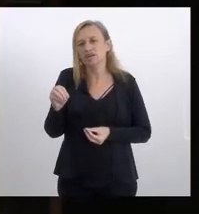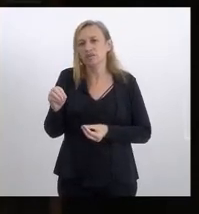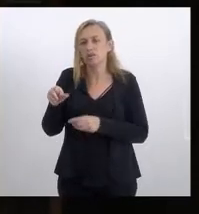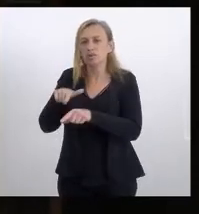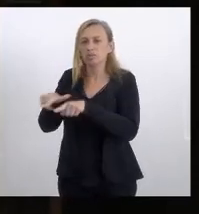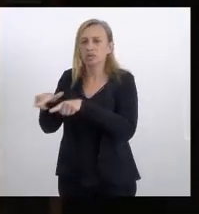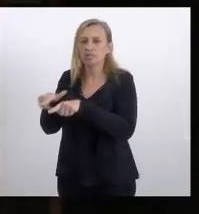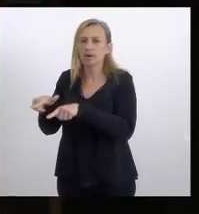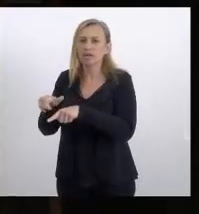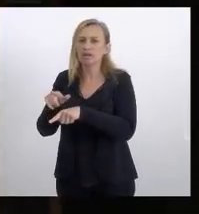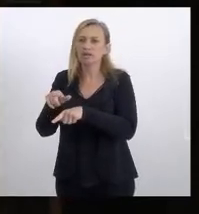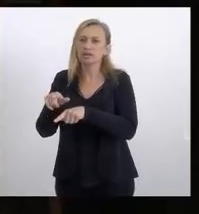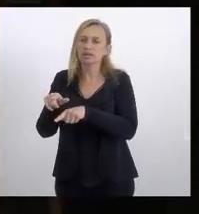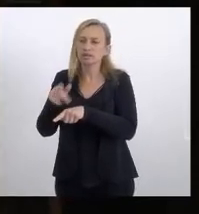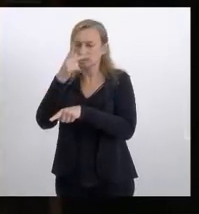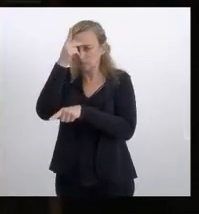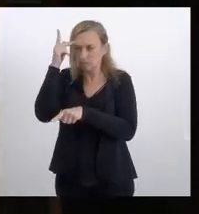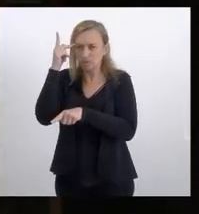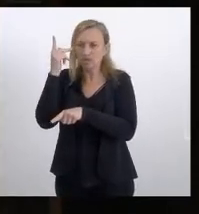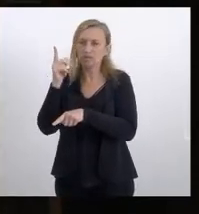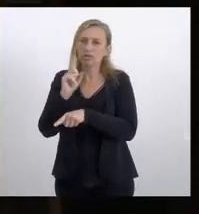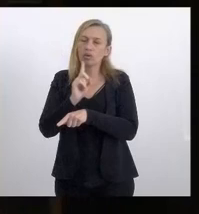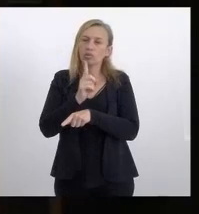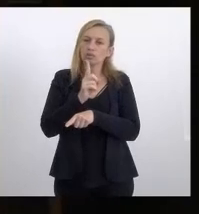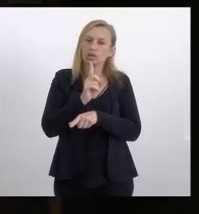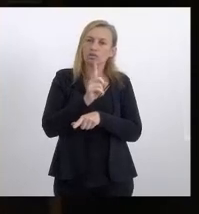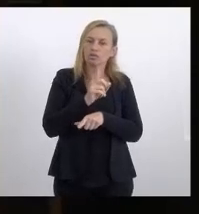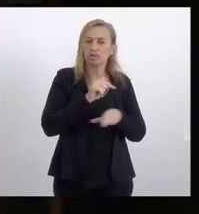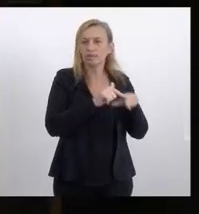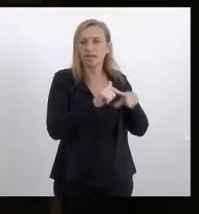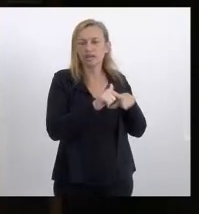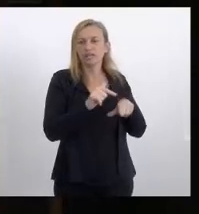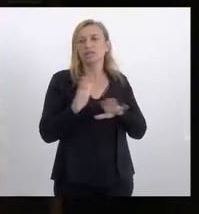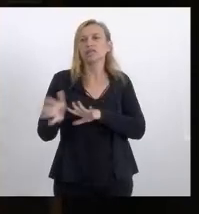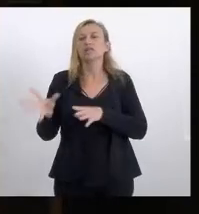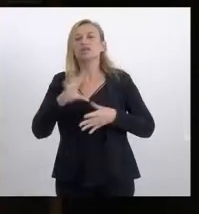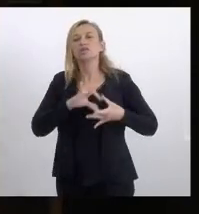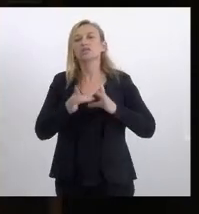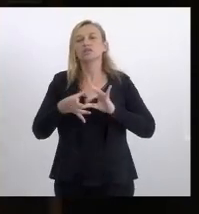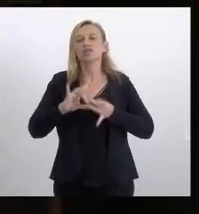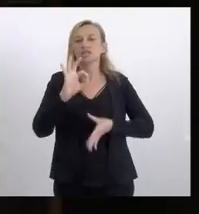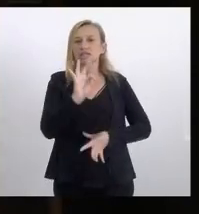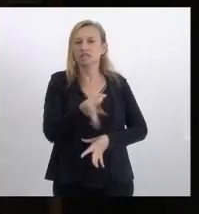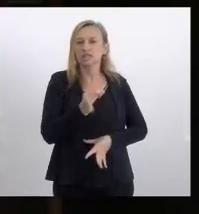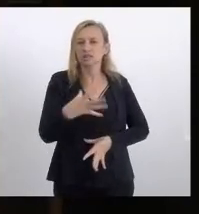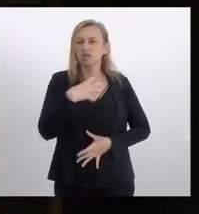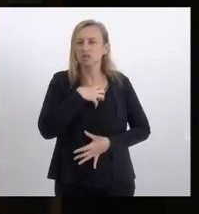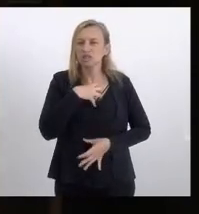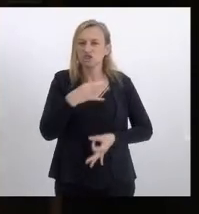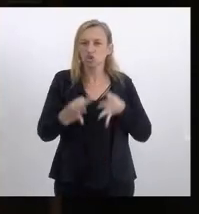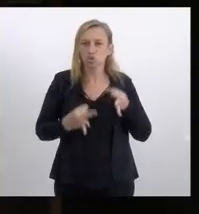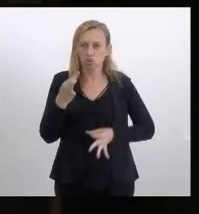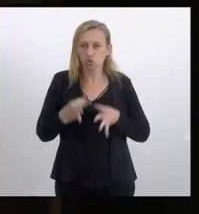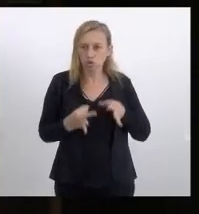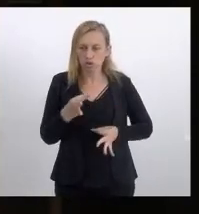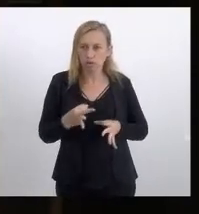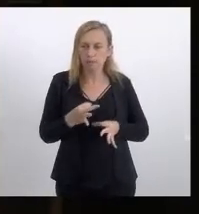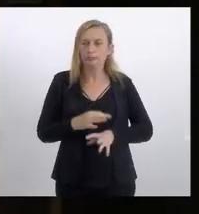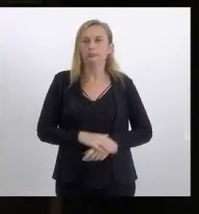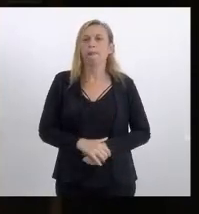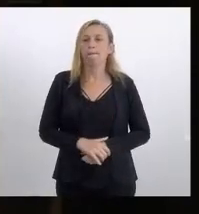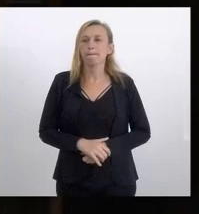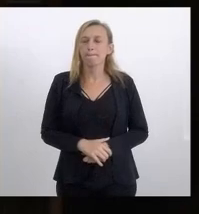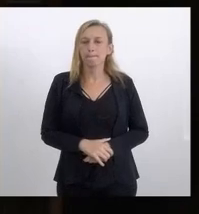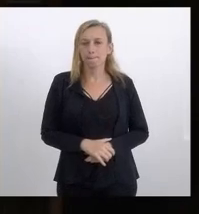enunciada e dentro desse contexto evidentemente do no sentido de justiça e justeza